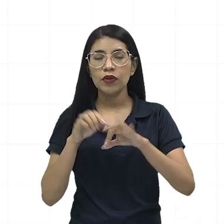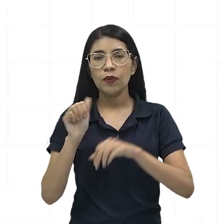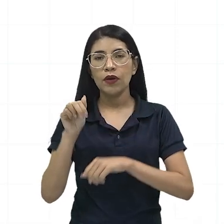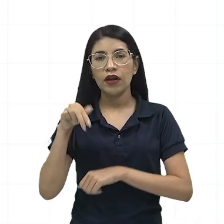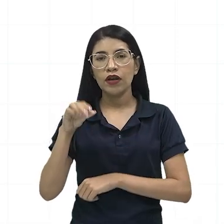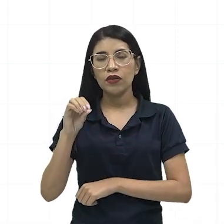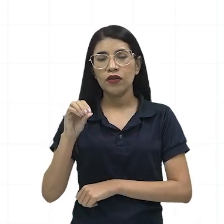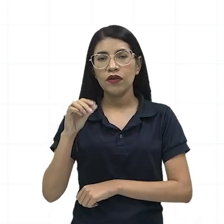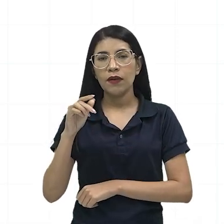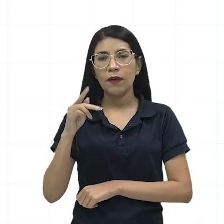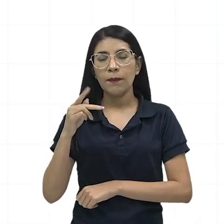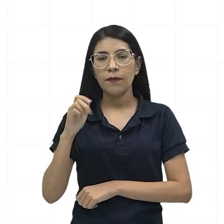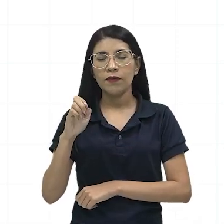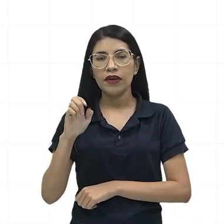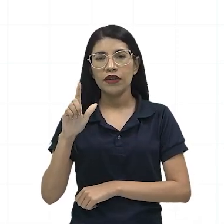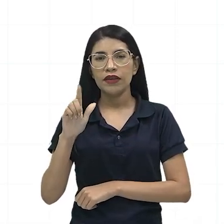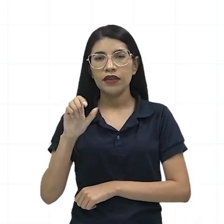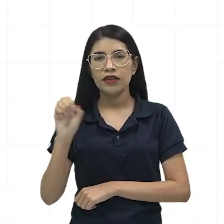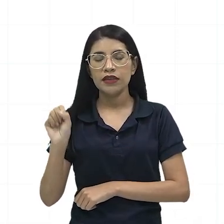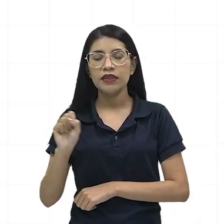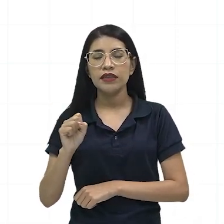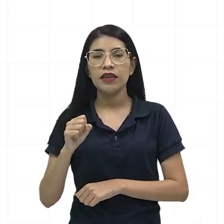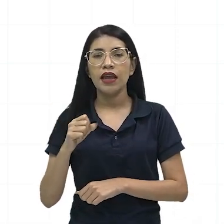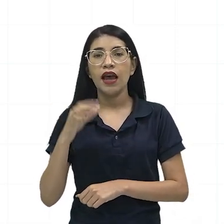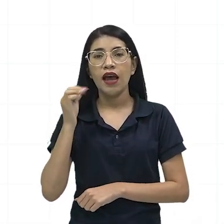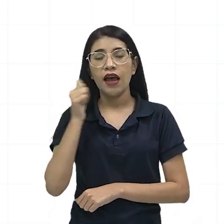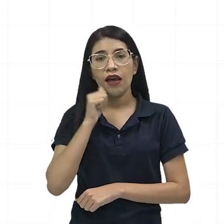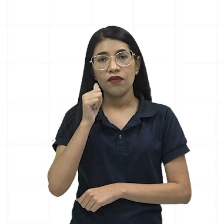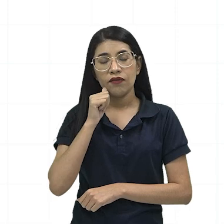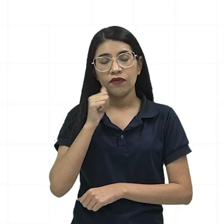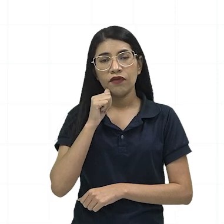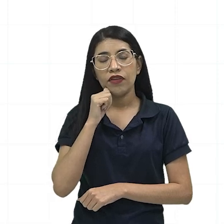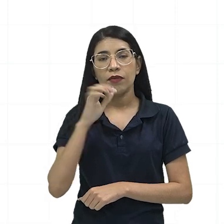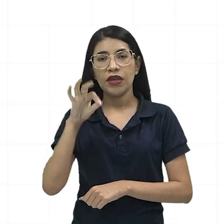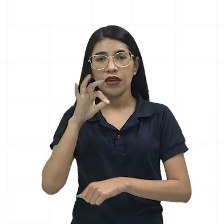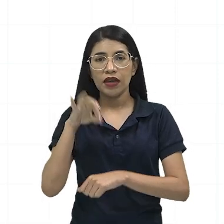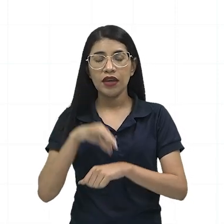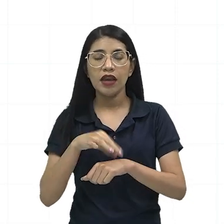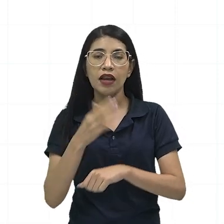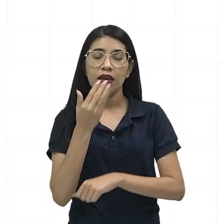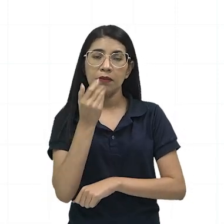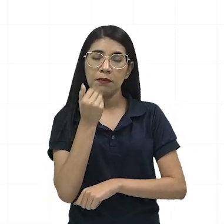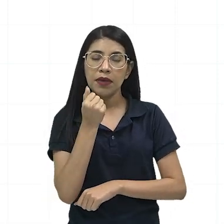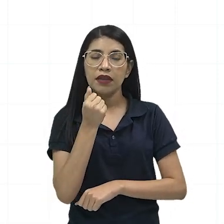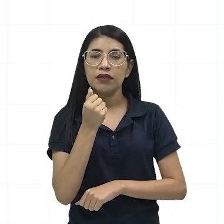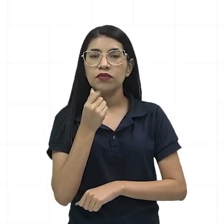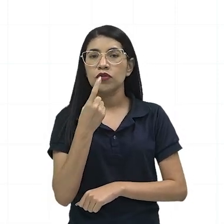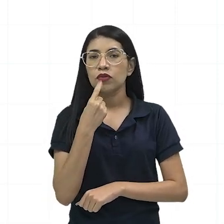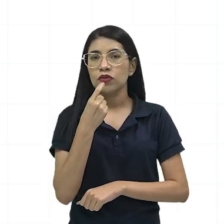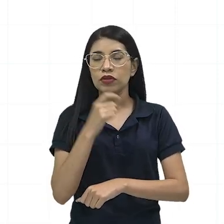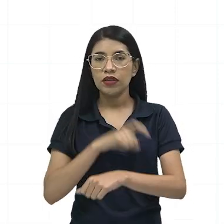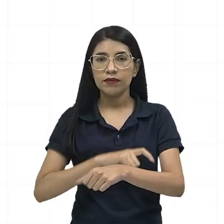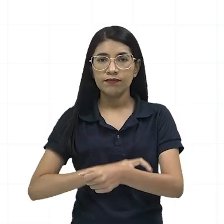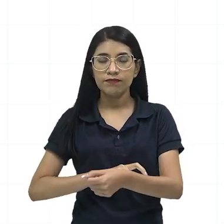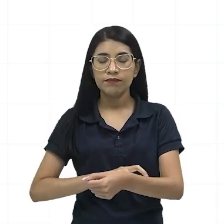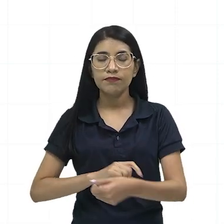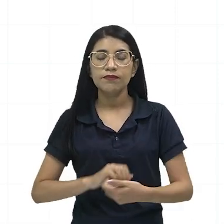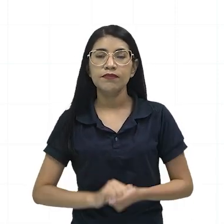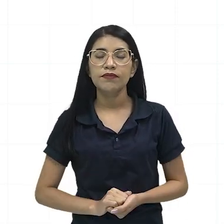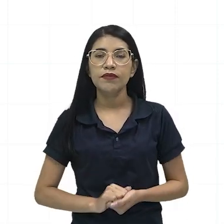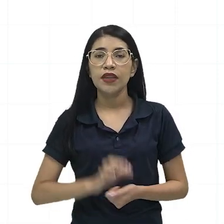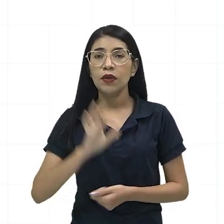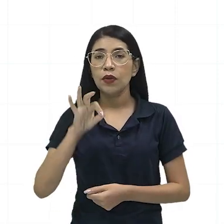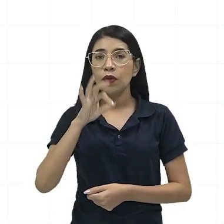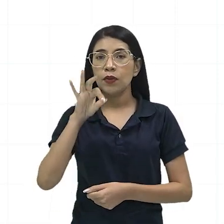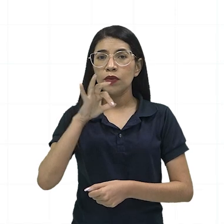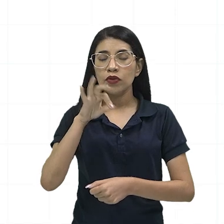anófelis. É uma fêmea, porque a fêmea que é hematófaga, ou seja, a fêmea que se alimenta de sangue. Esse mosquito, ele